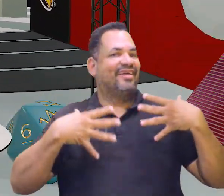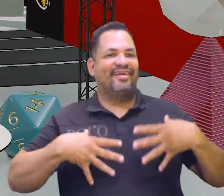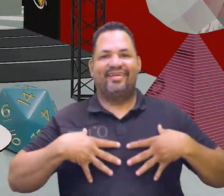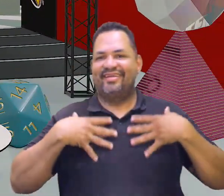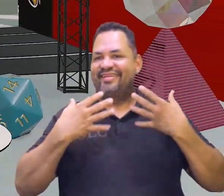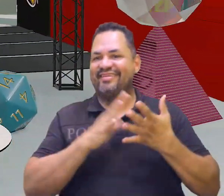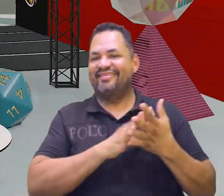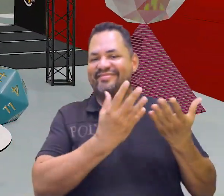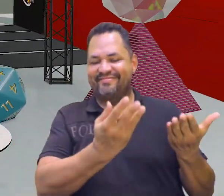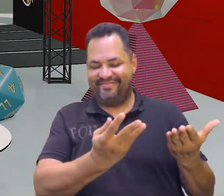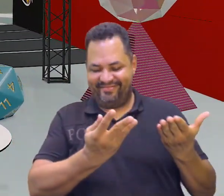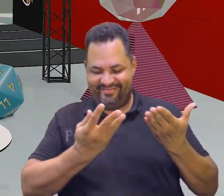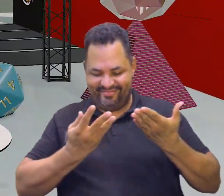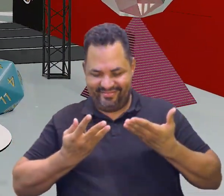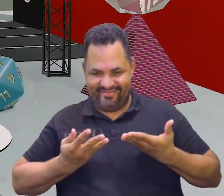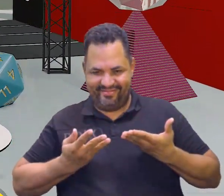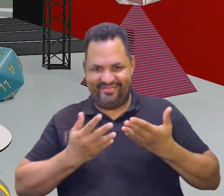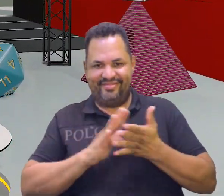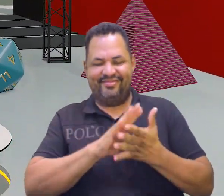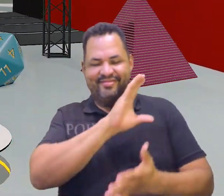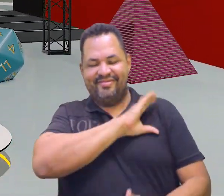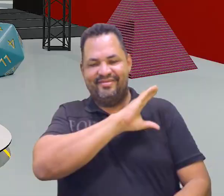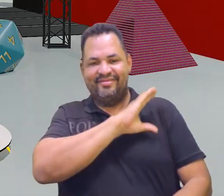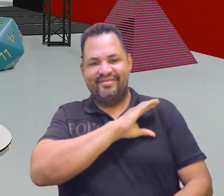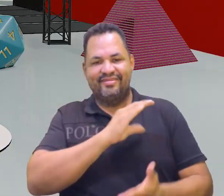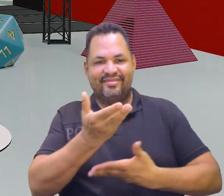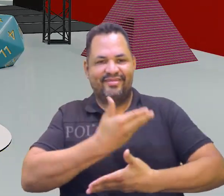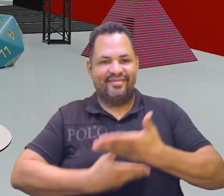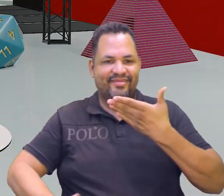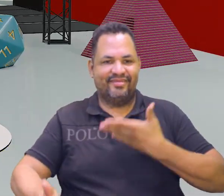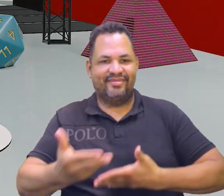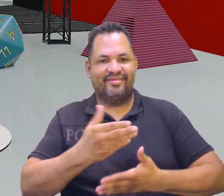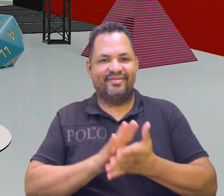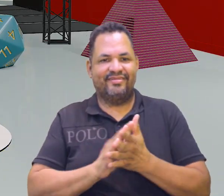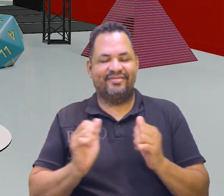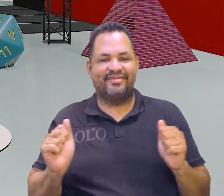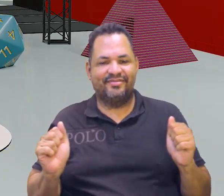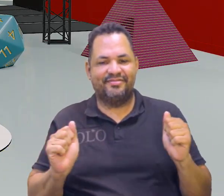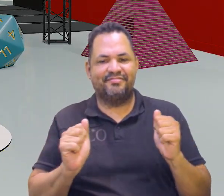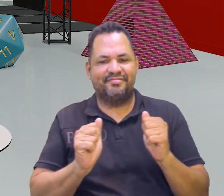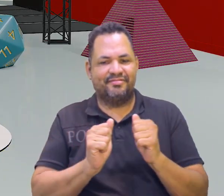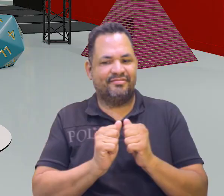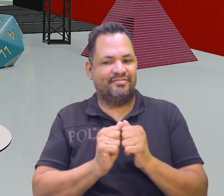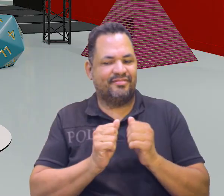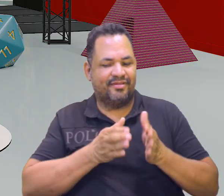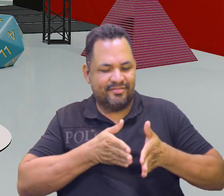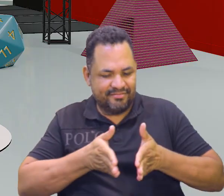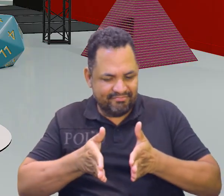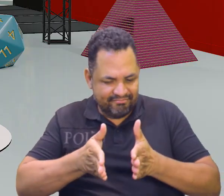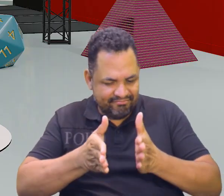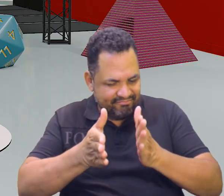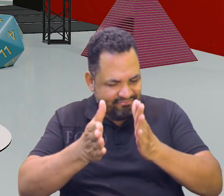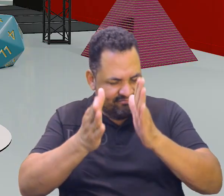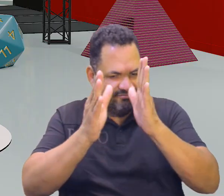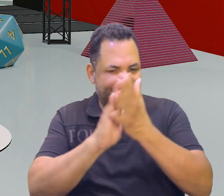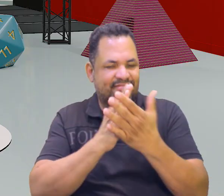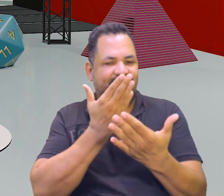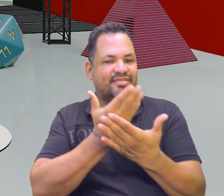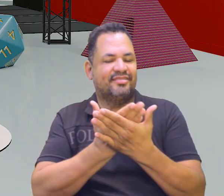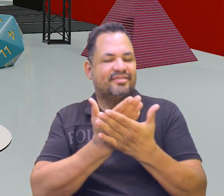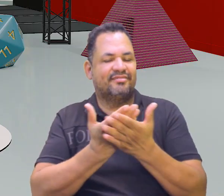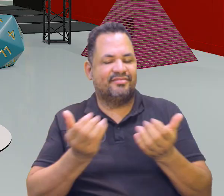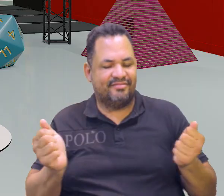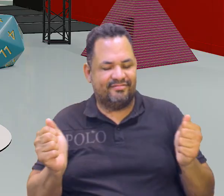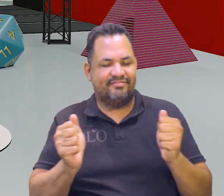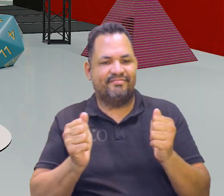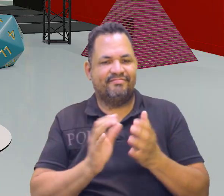coordenadores da mediação, né, que são nossos parceiros, nossos amigos, e que fazem o caminho aí para o conteúdo, as aulas chegarem até vocês,